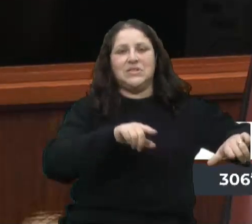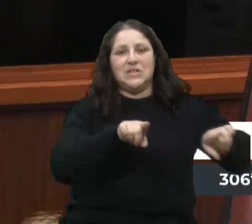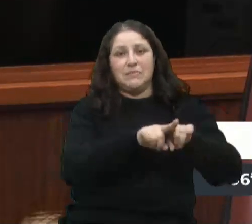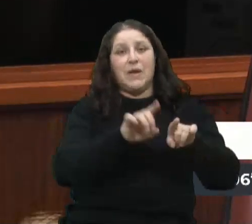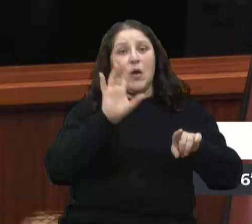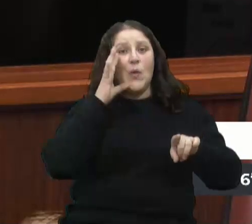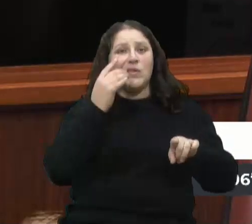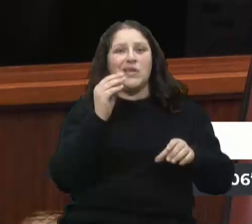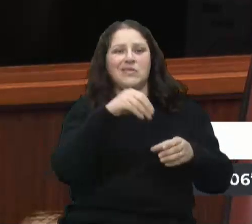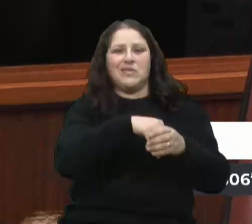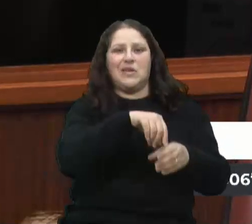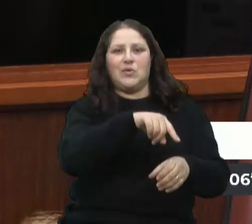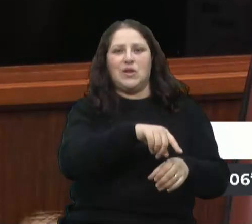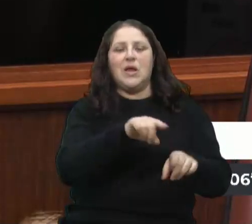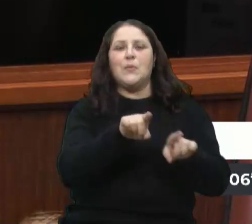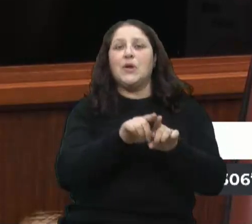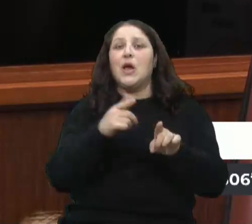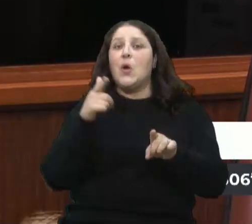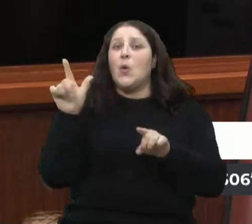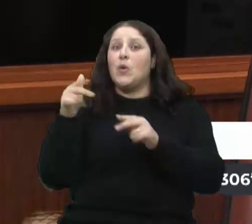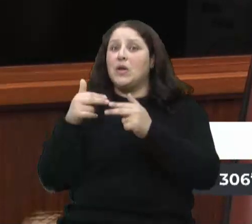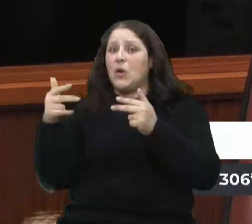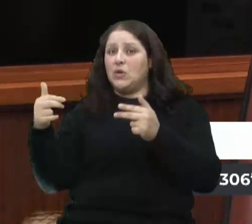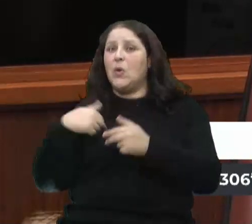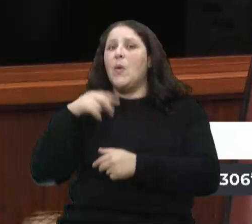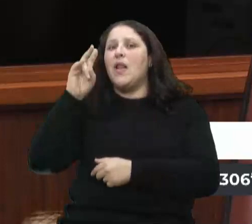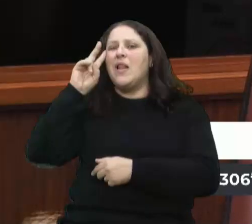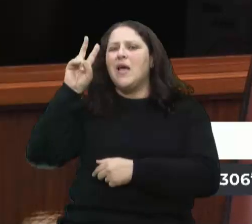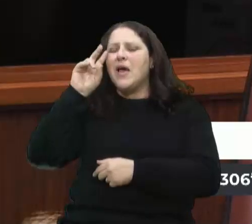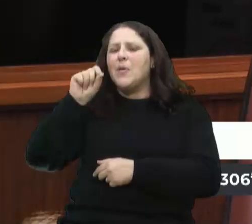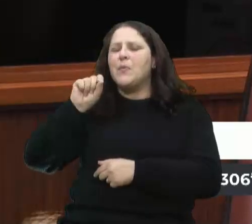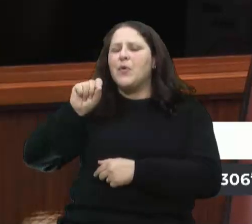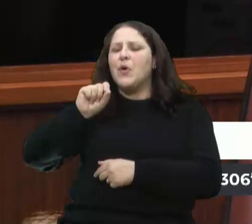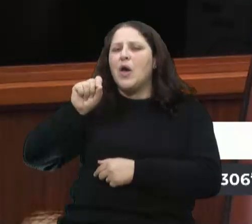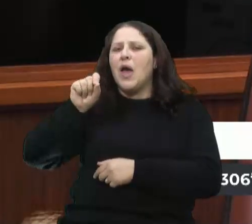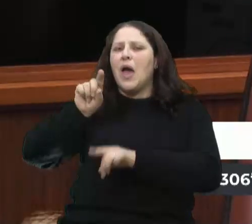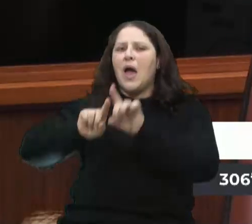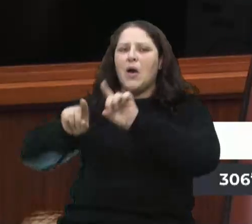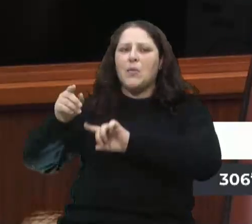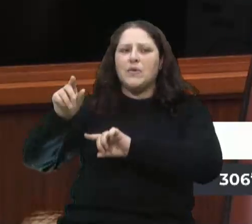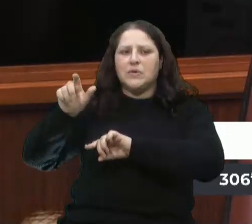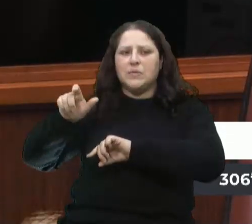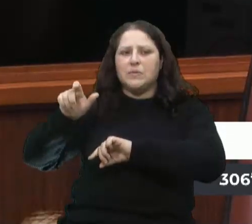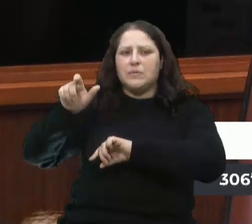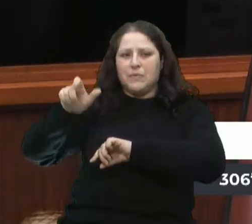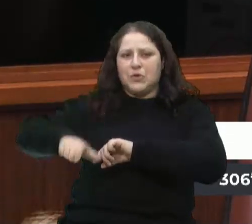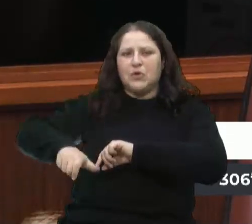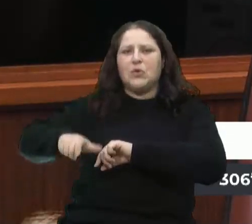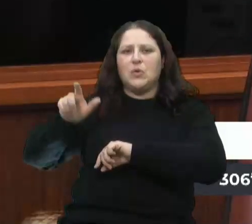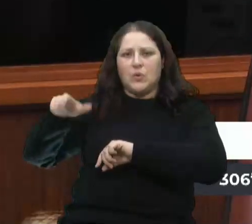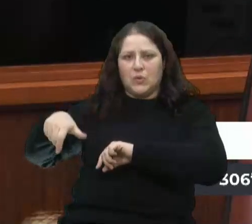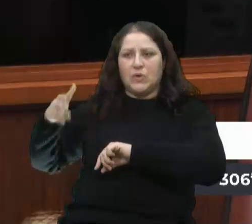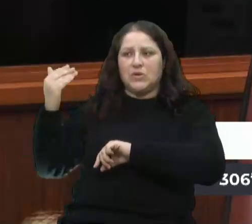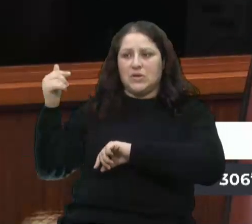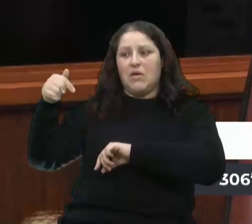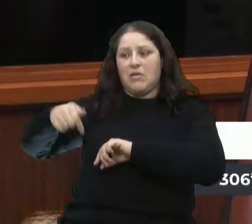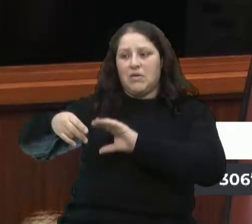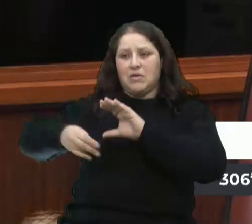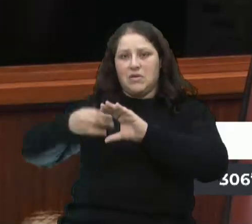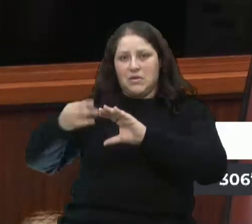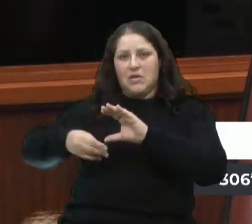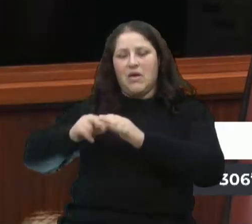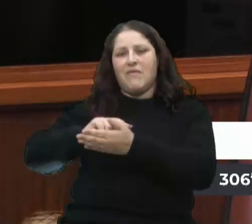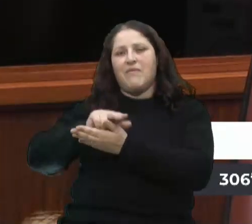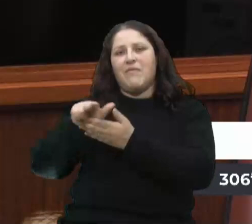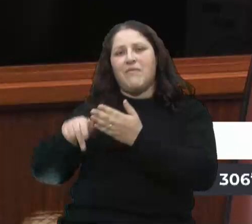acontecer. Porque tem outra coisa, né? Eu lembro de algumas pessoas dessa casa aqui que foram